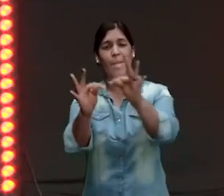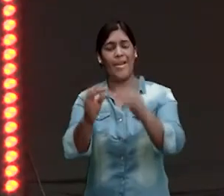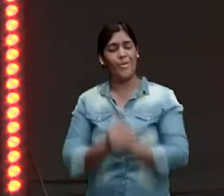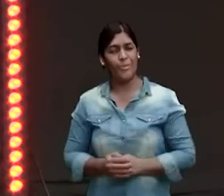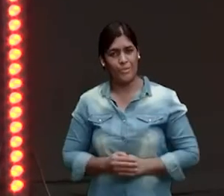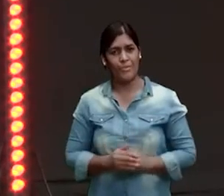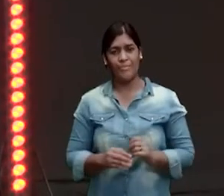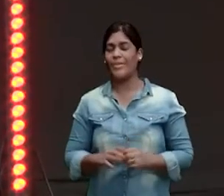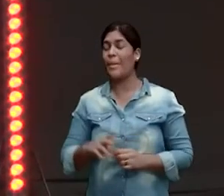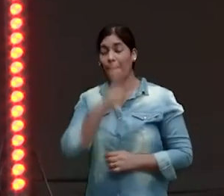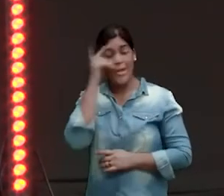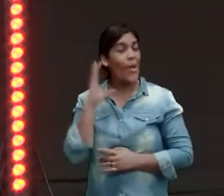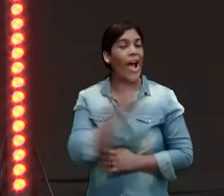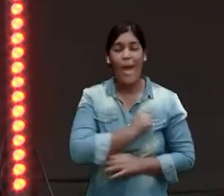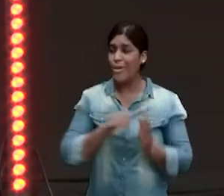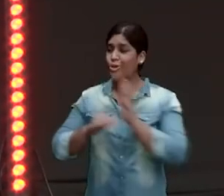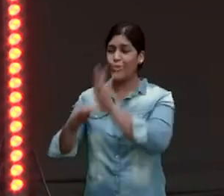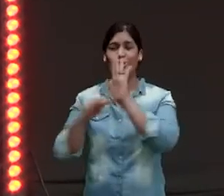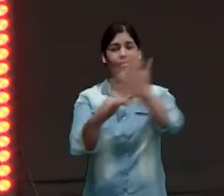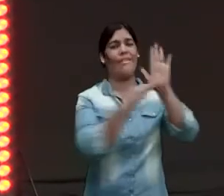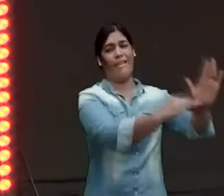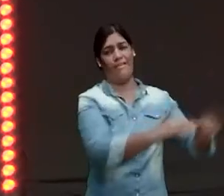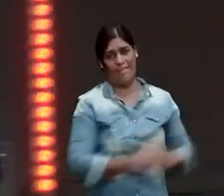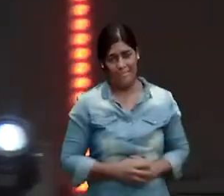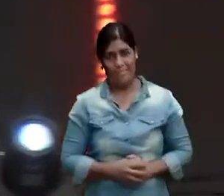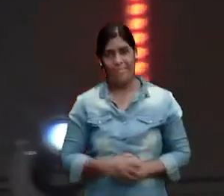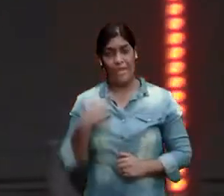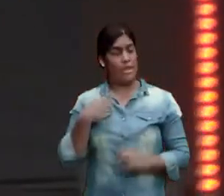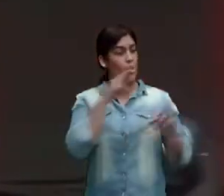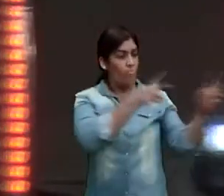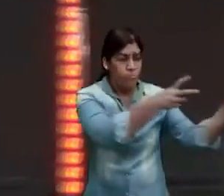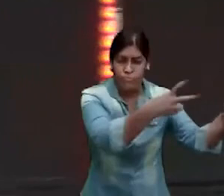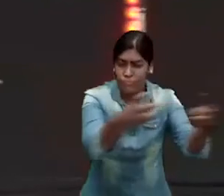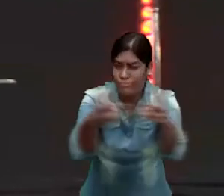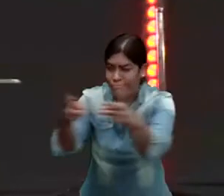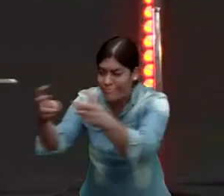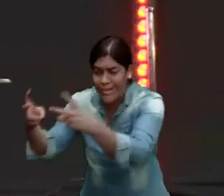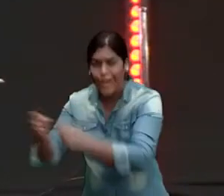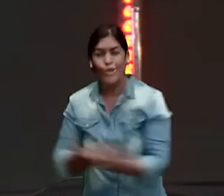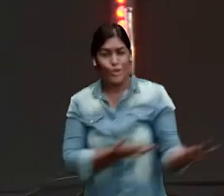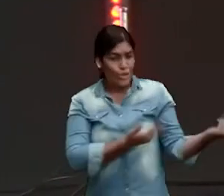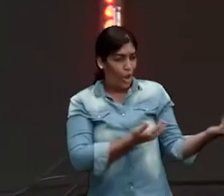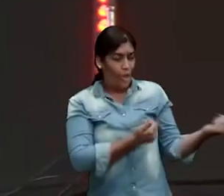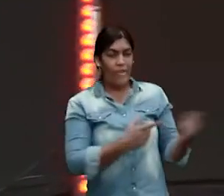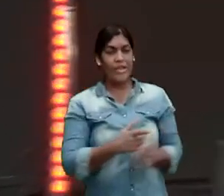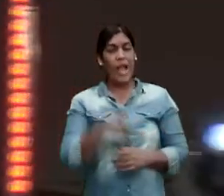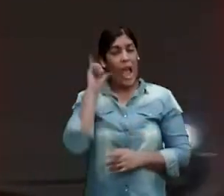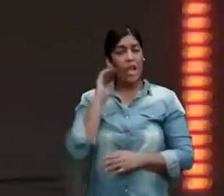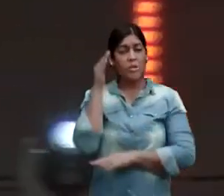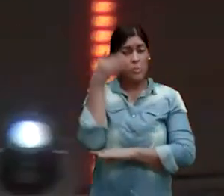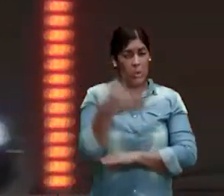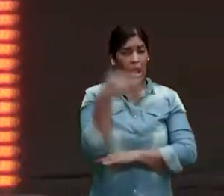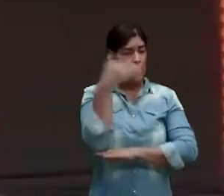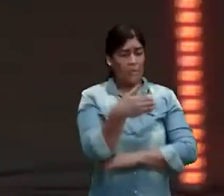Regente que ama ajudar gente eu ando aqui de cima e vejo os jovens que vinham de motéis